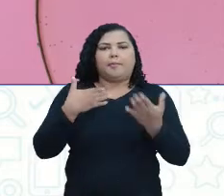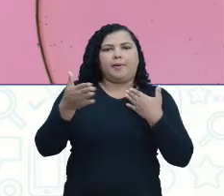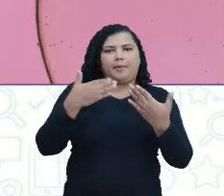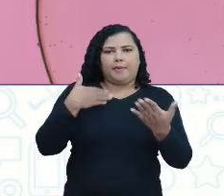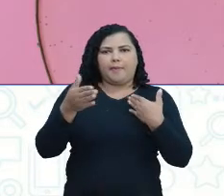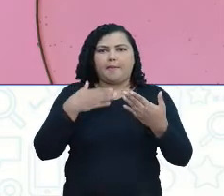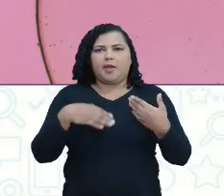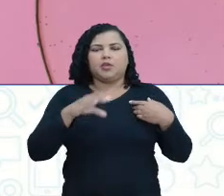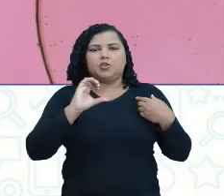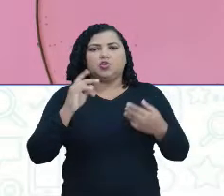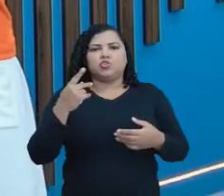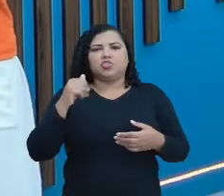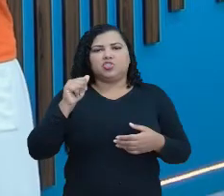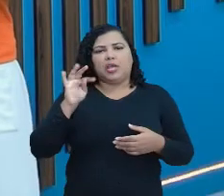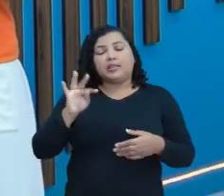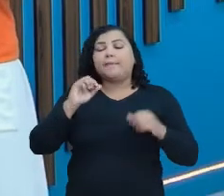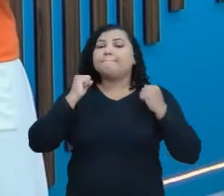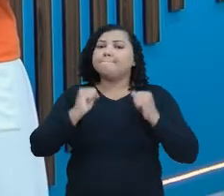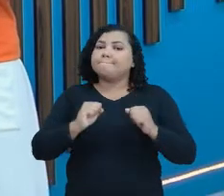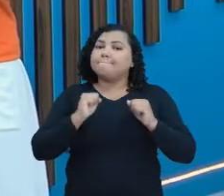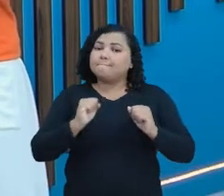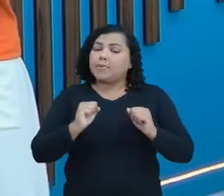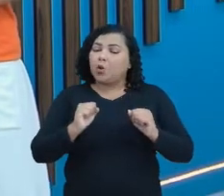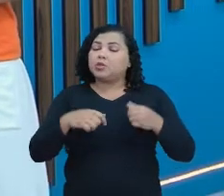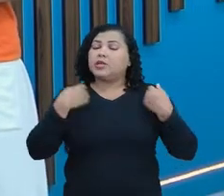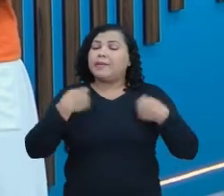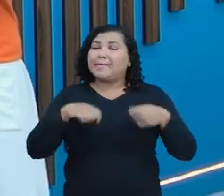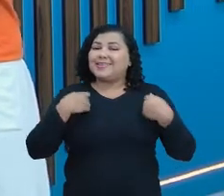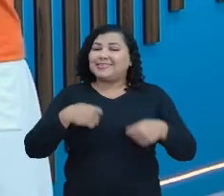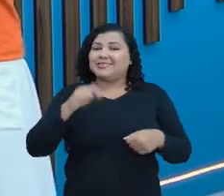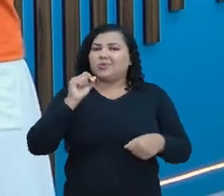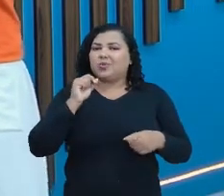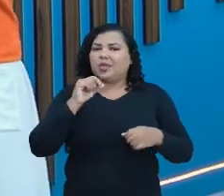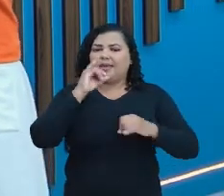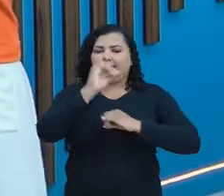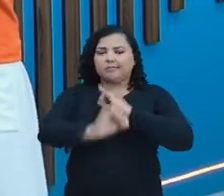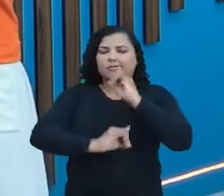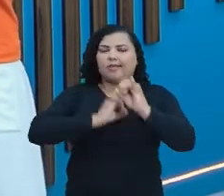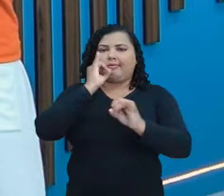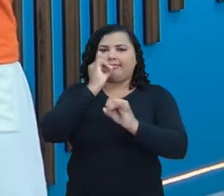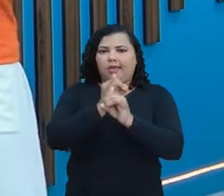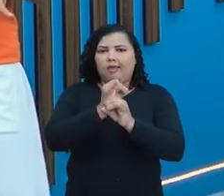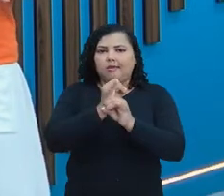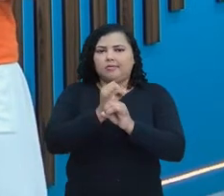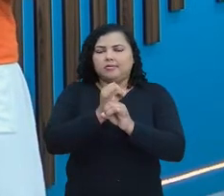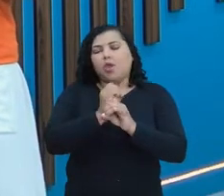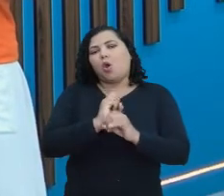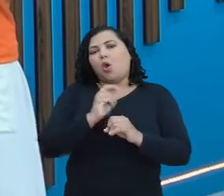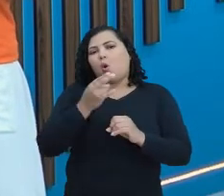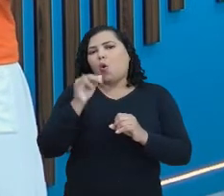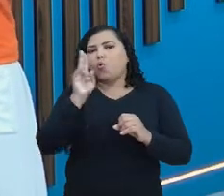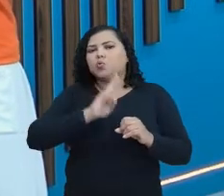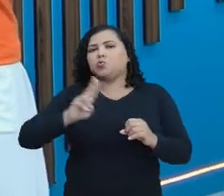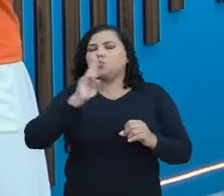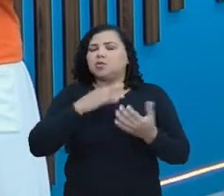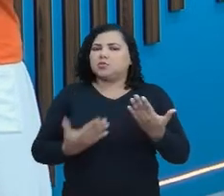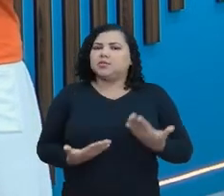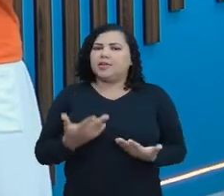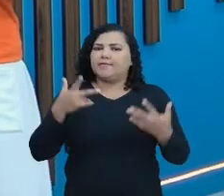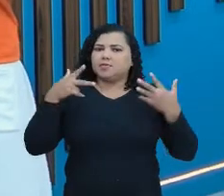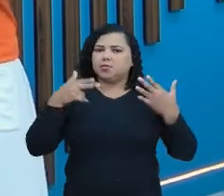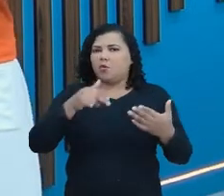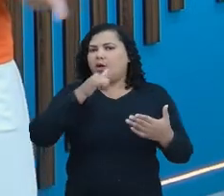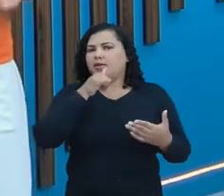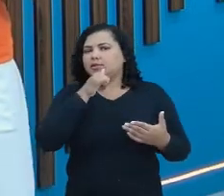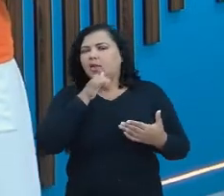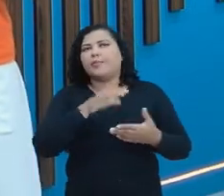serviço. Então, para que você consiga se comunicar, você precisa que a outra pessoa esteja usando o mesmo serviço que você.